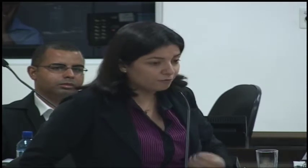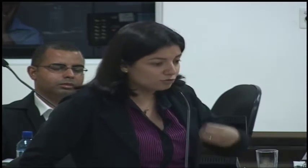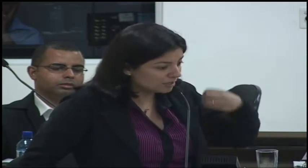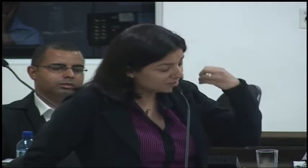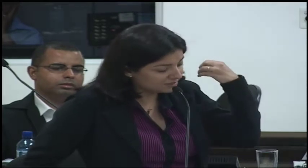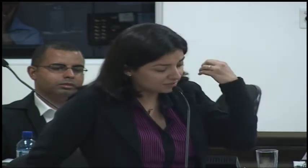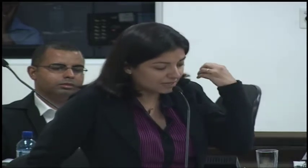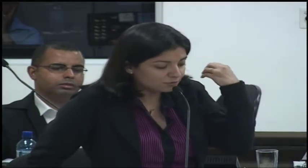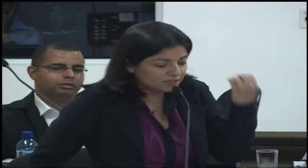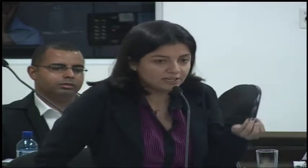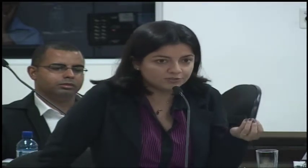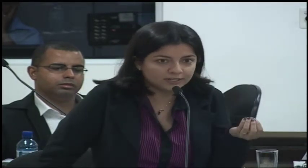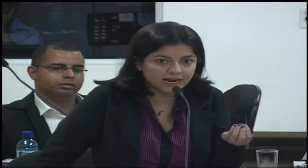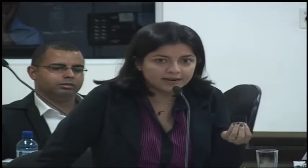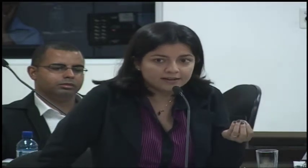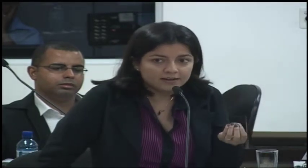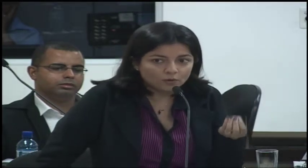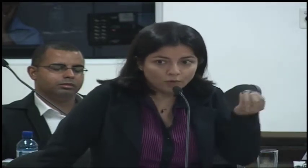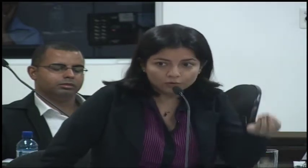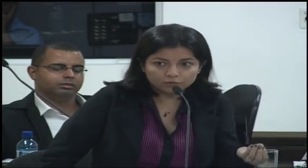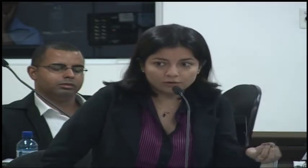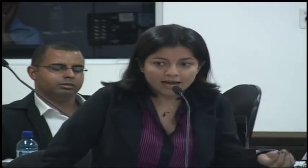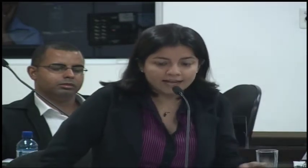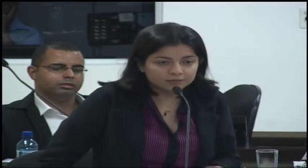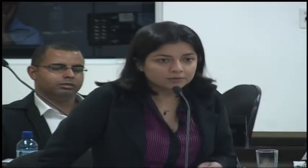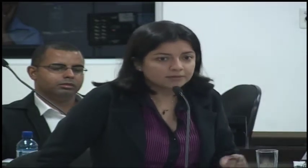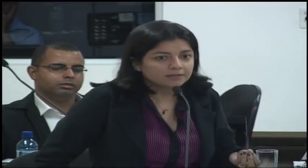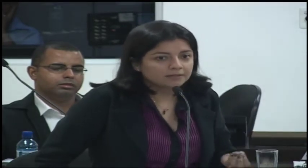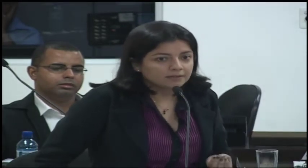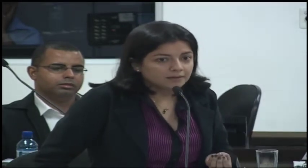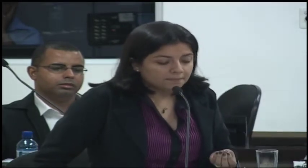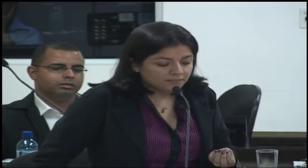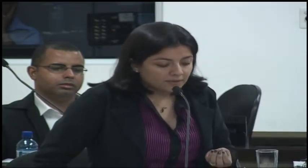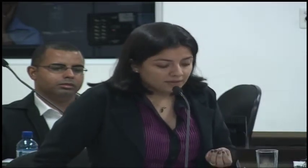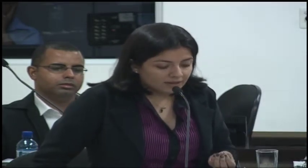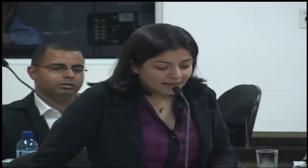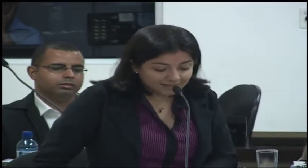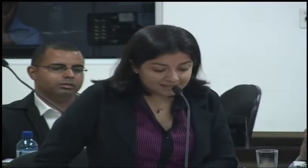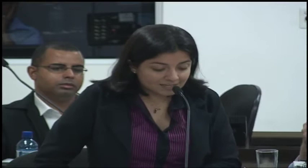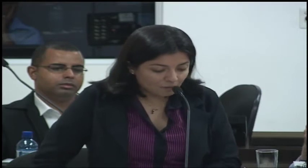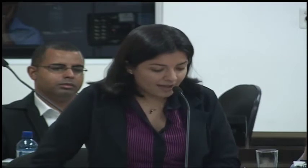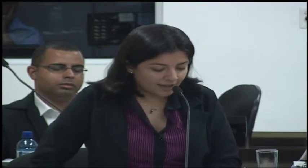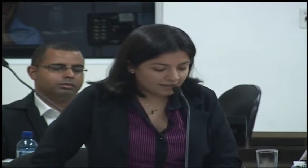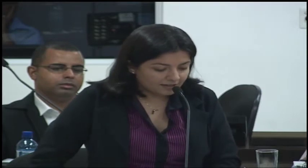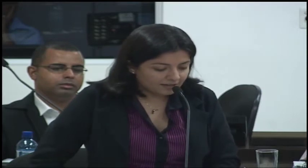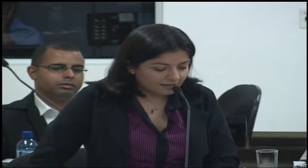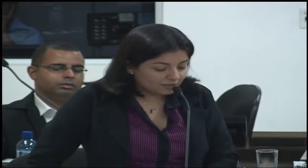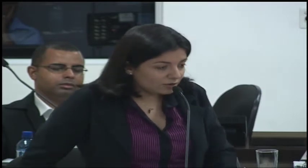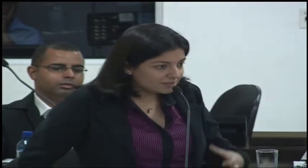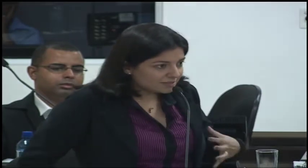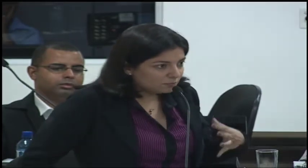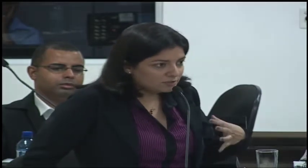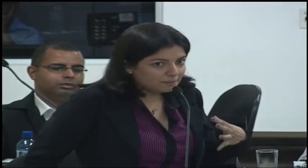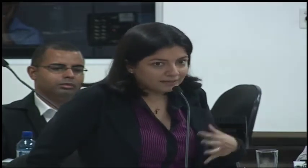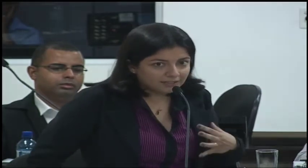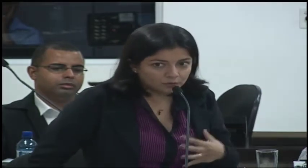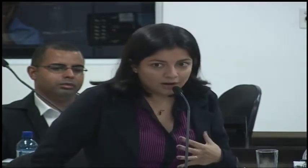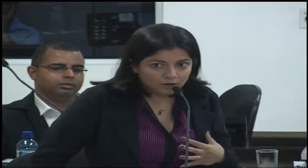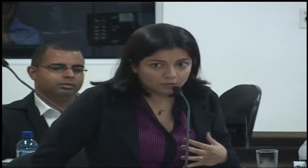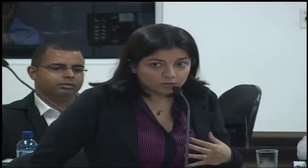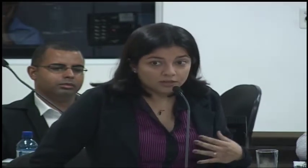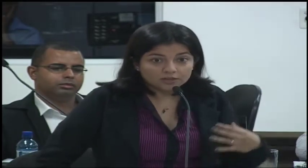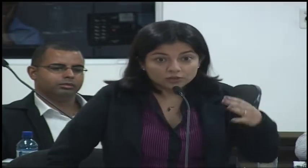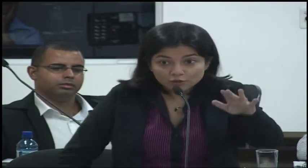potentes e temos que identificar o outro lado a questão é que nós estamos debatendo